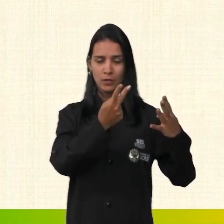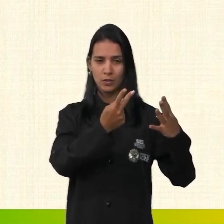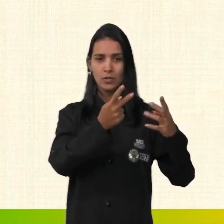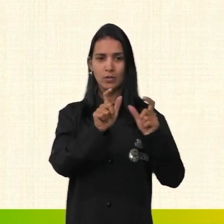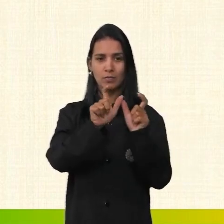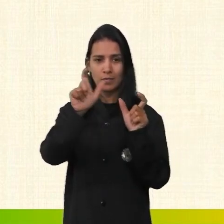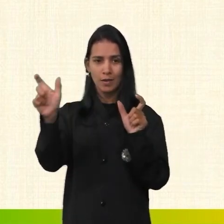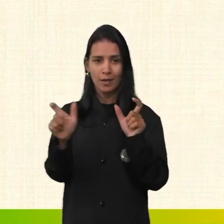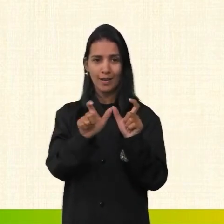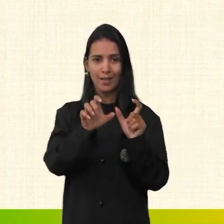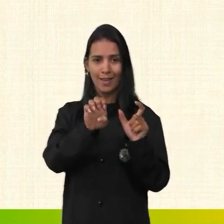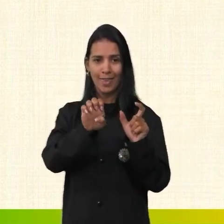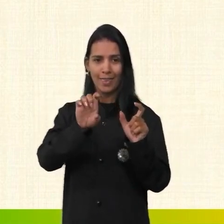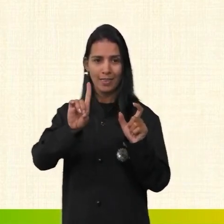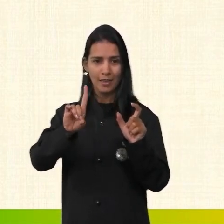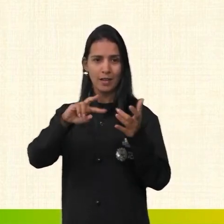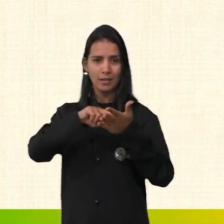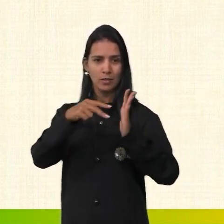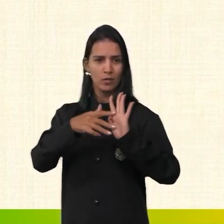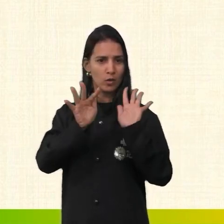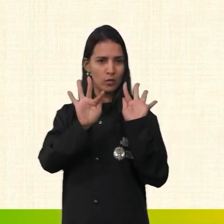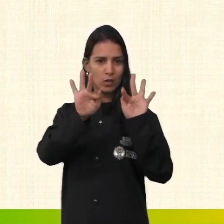Finished, terminou.